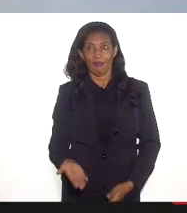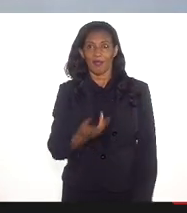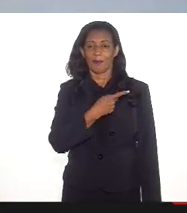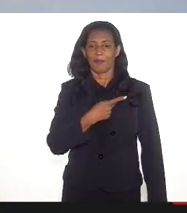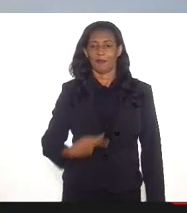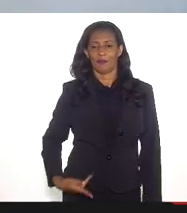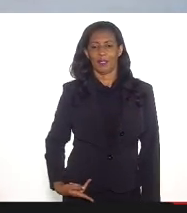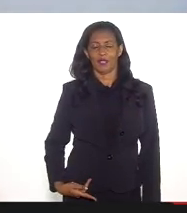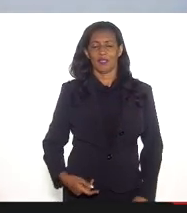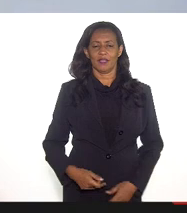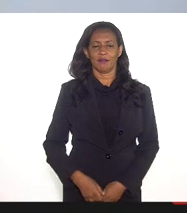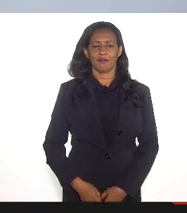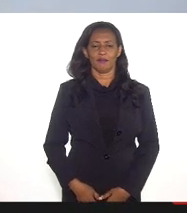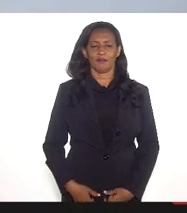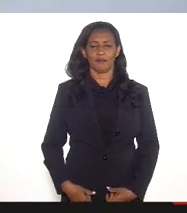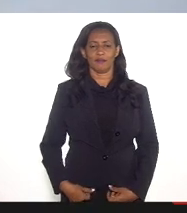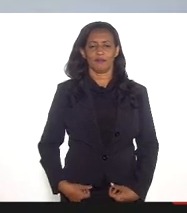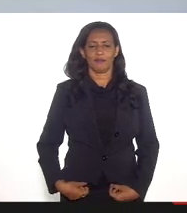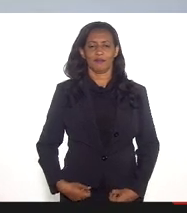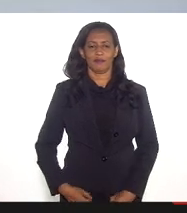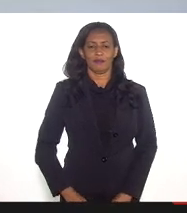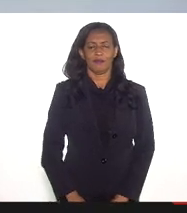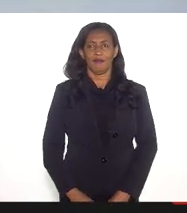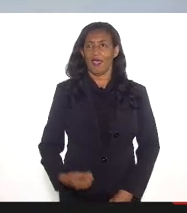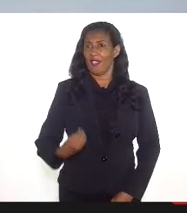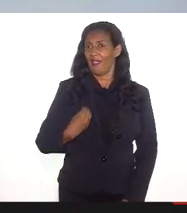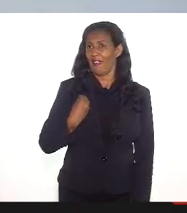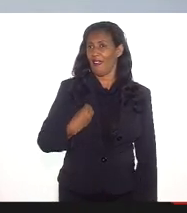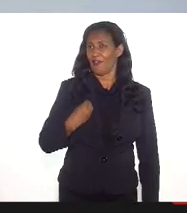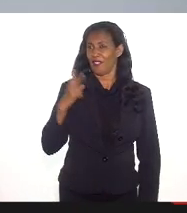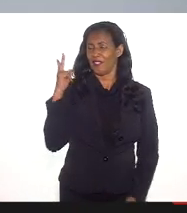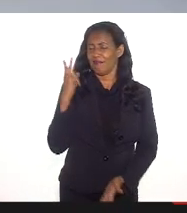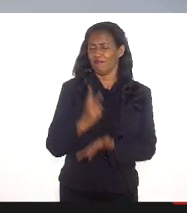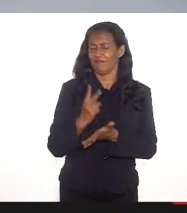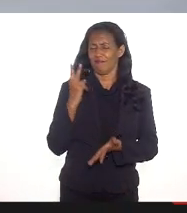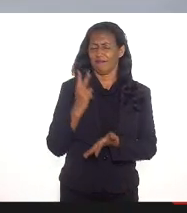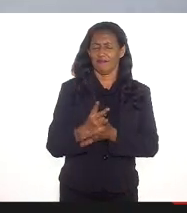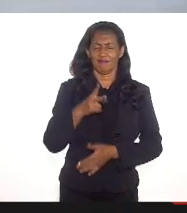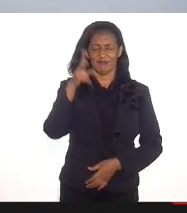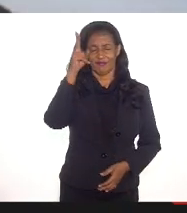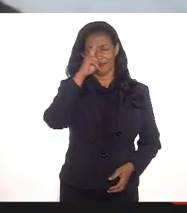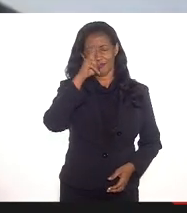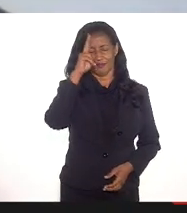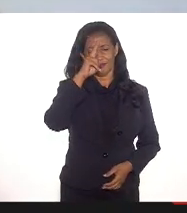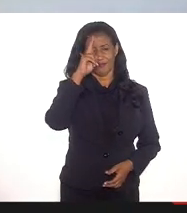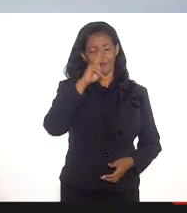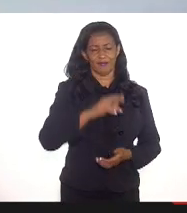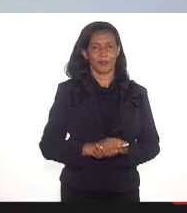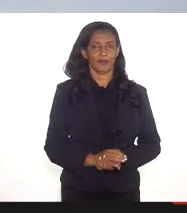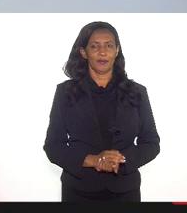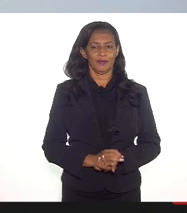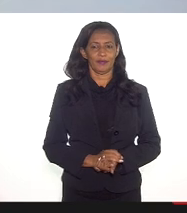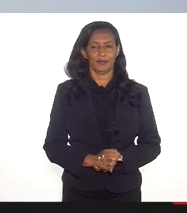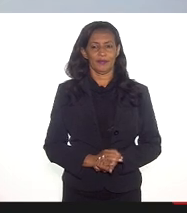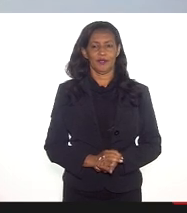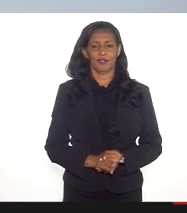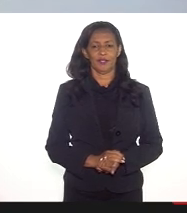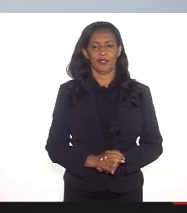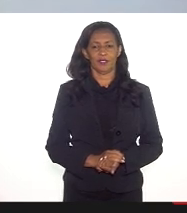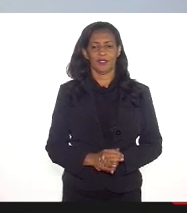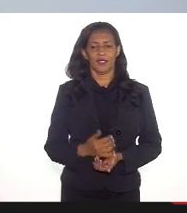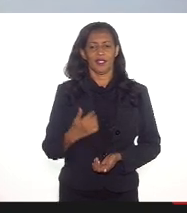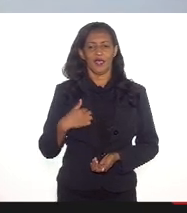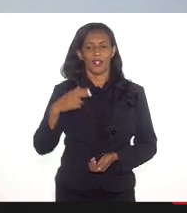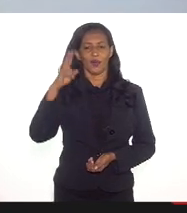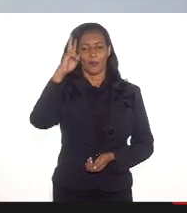Claudinho, e tudo. Mas a vida sempre tem uma história, não é não, Valdec? E Serafim, eu me lembro